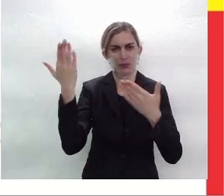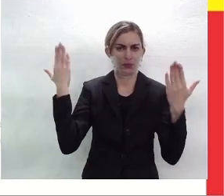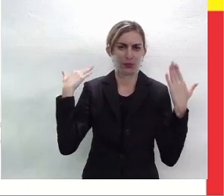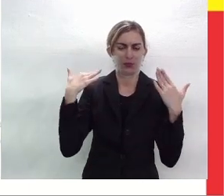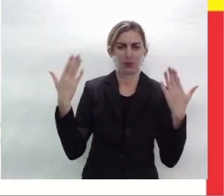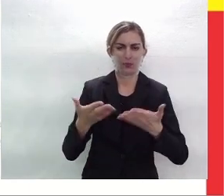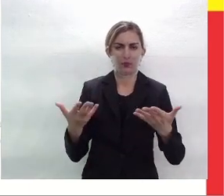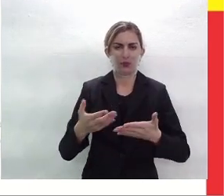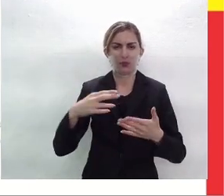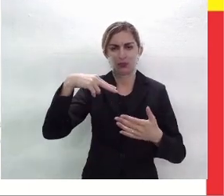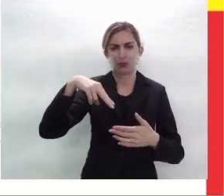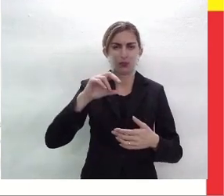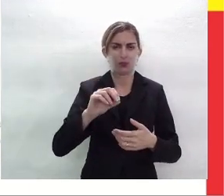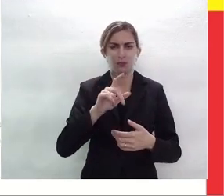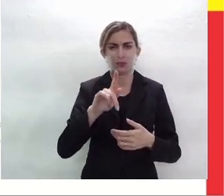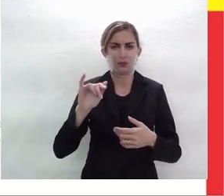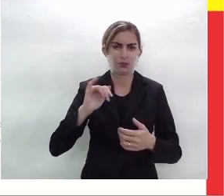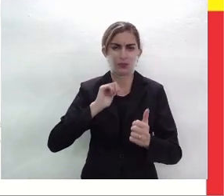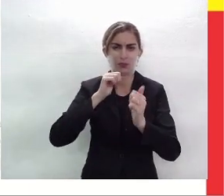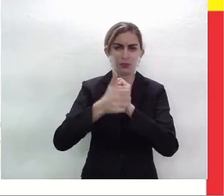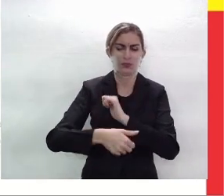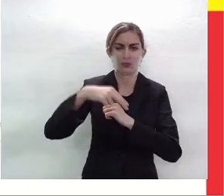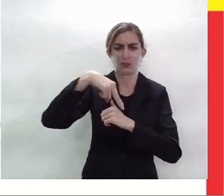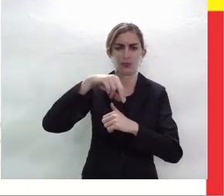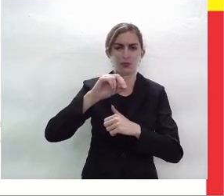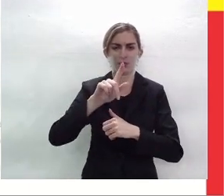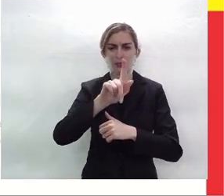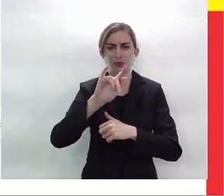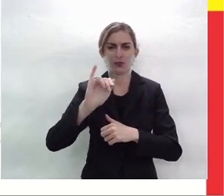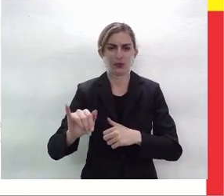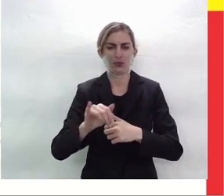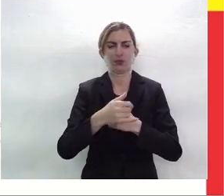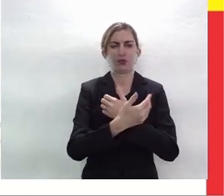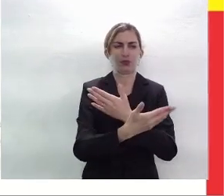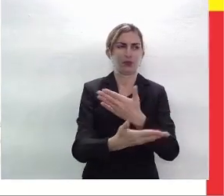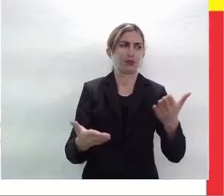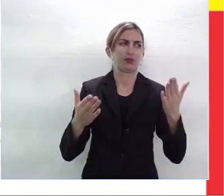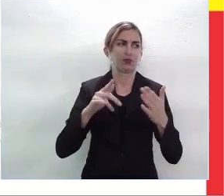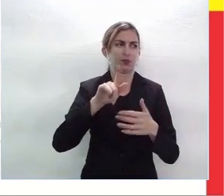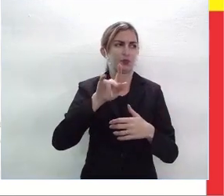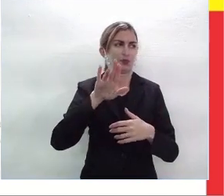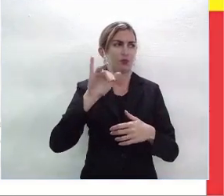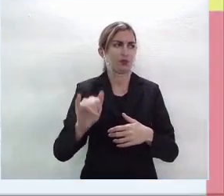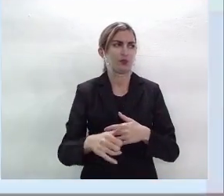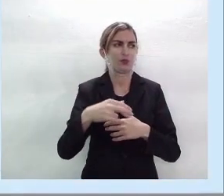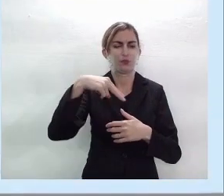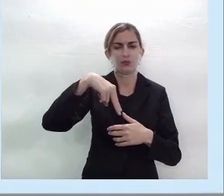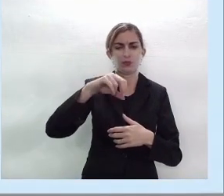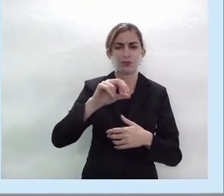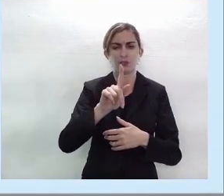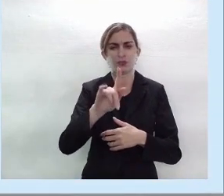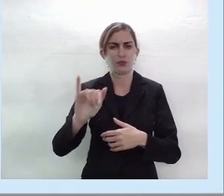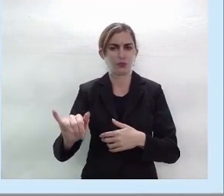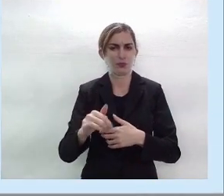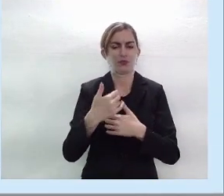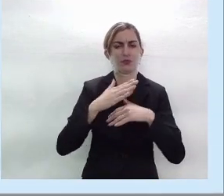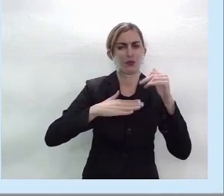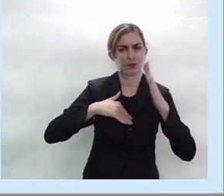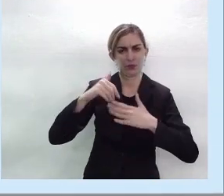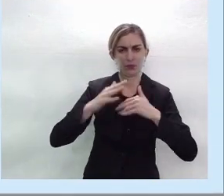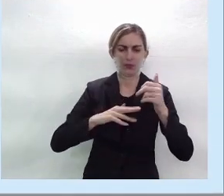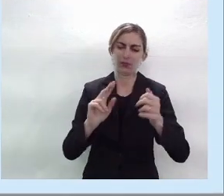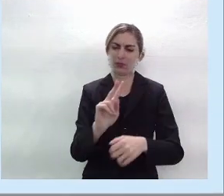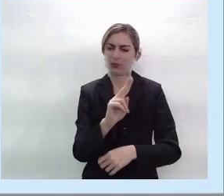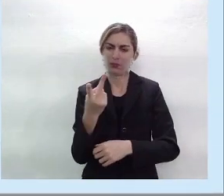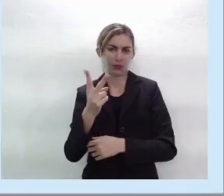submission antigamente, e hoje conhecido mais em campeonatos como no-gi. Então, existem campeonatos de gi e no-gi, e existem